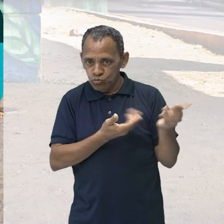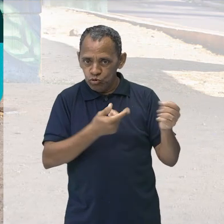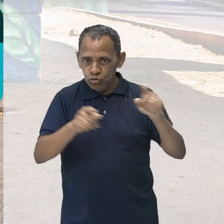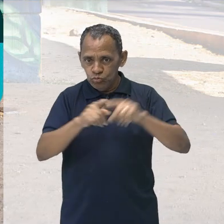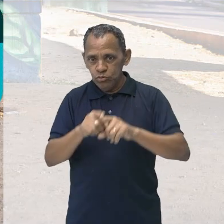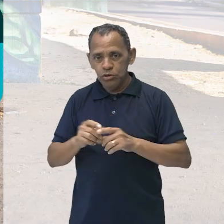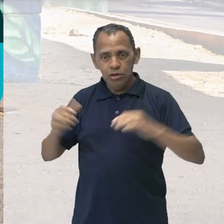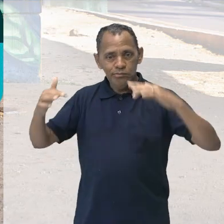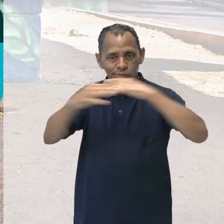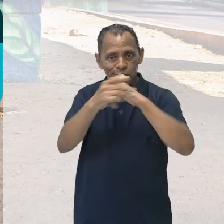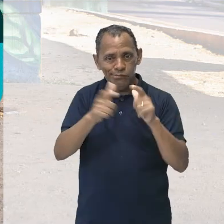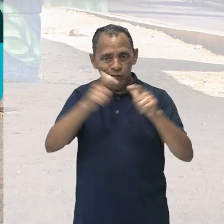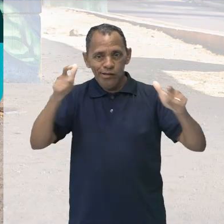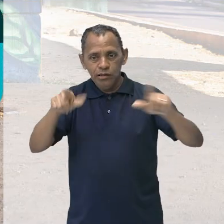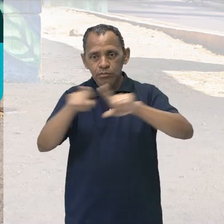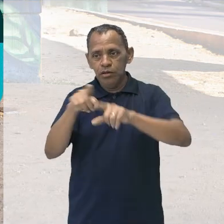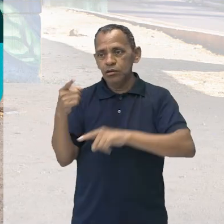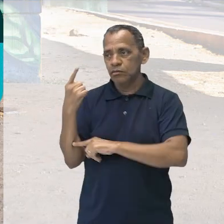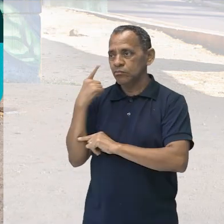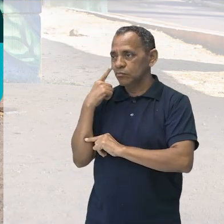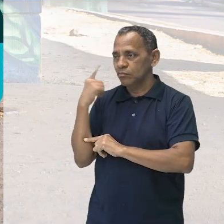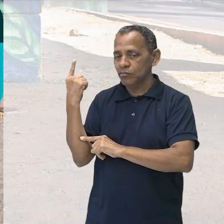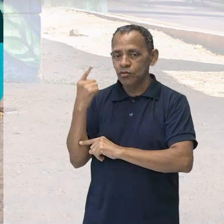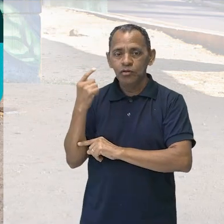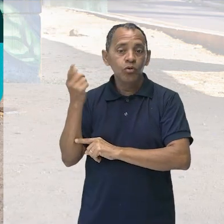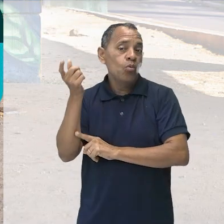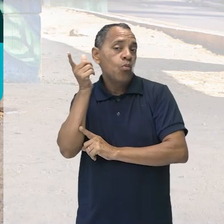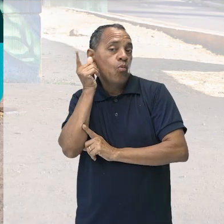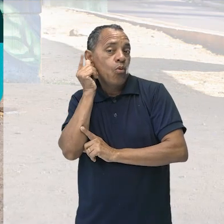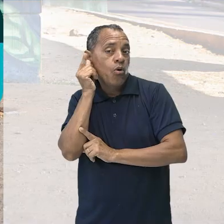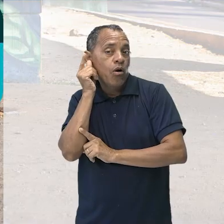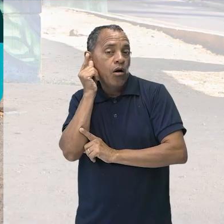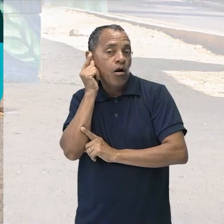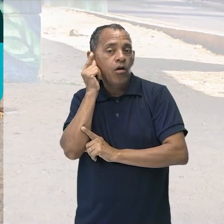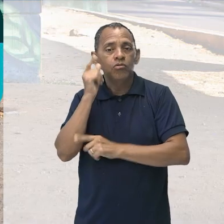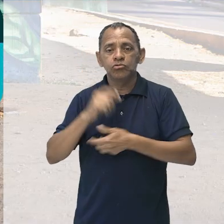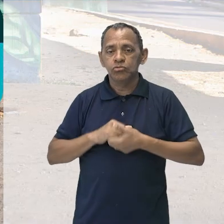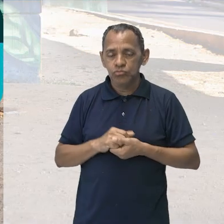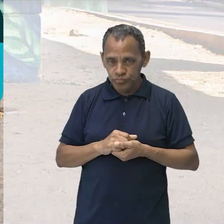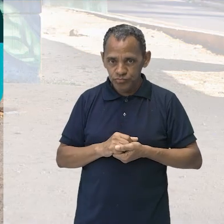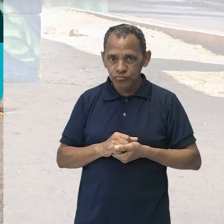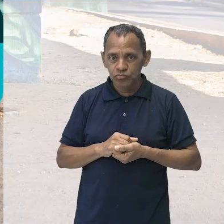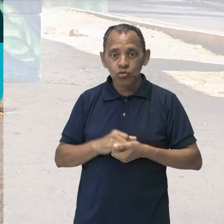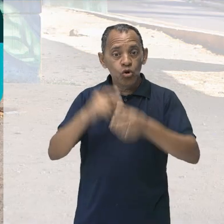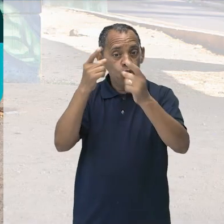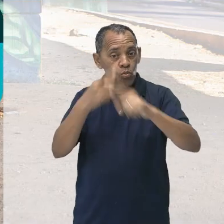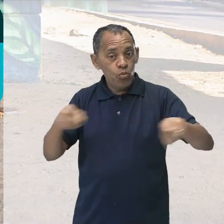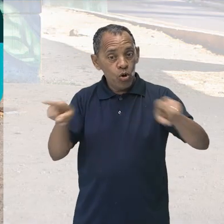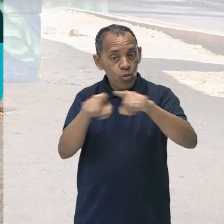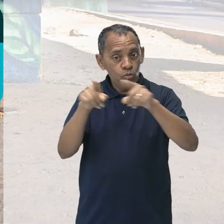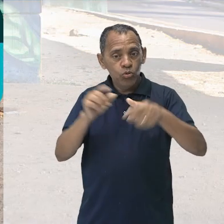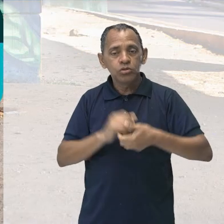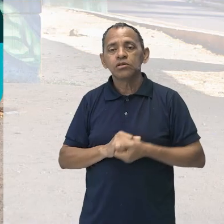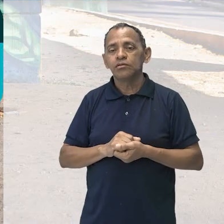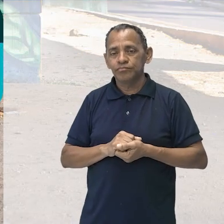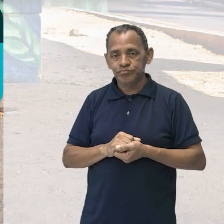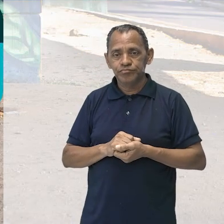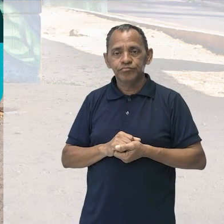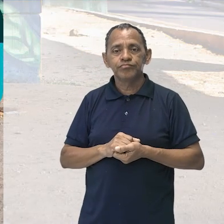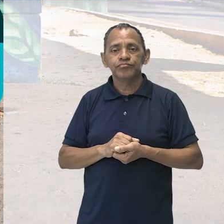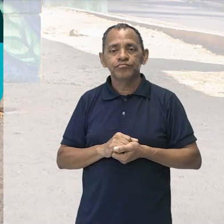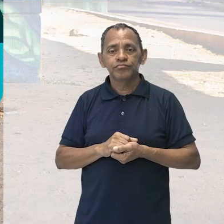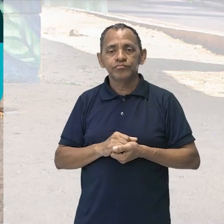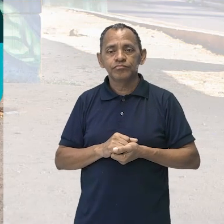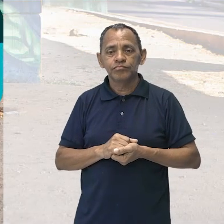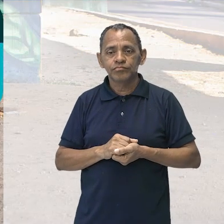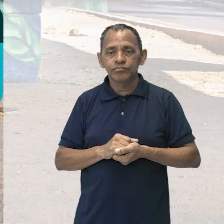E agora nós vamos ouvir, certo, um áudio de um ritmo, desse ritmo chamado hip hop. Vamos